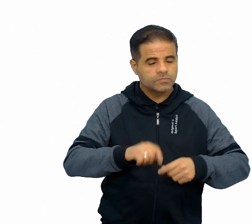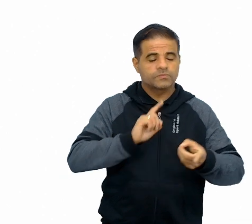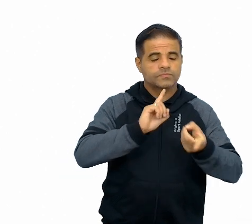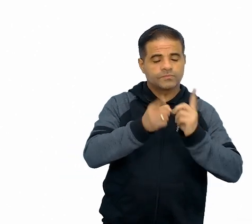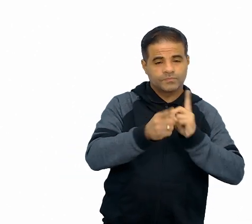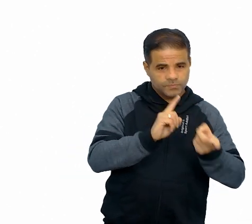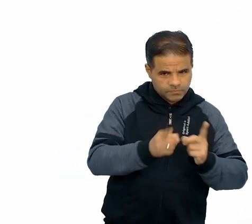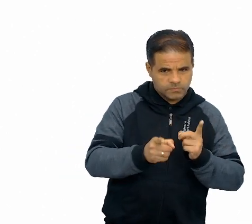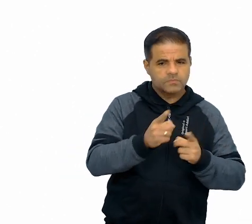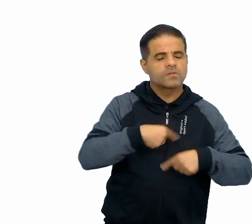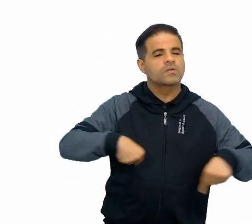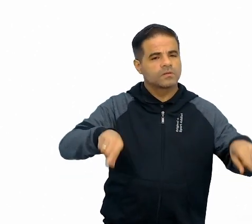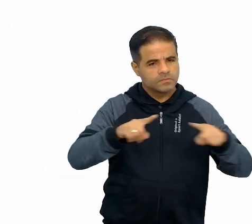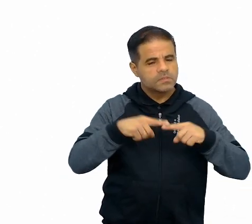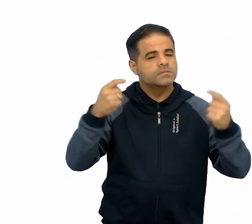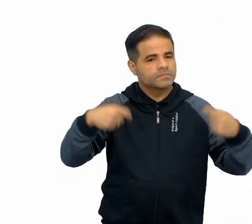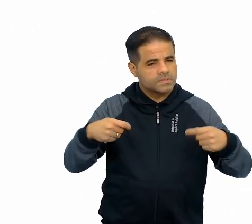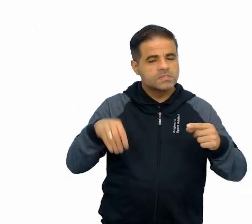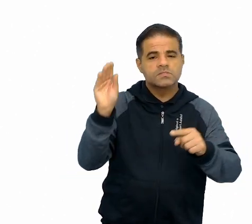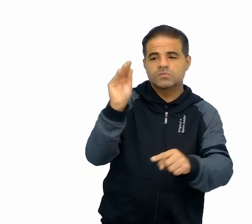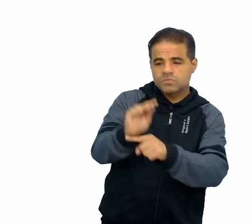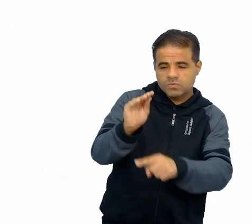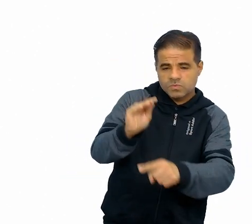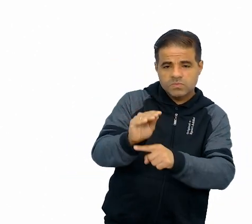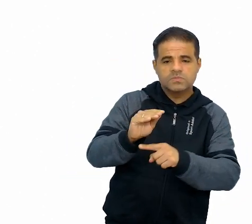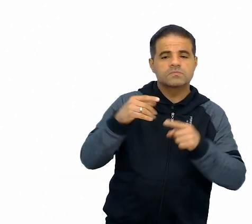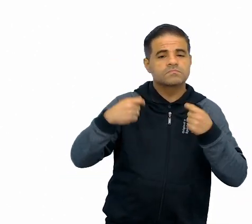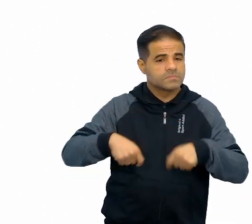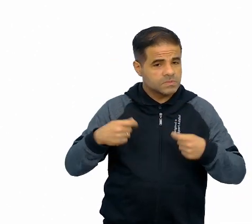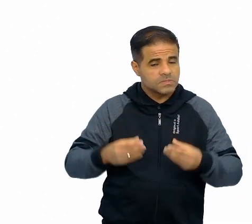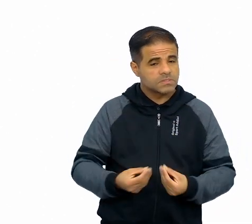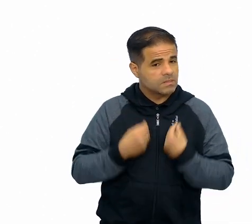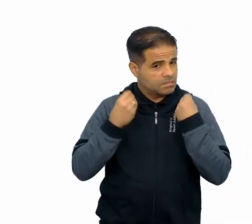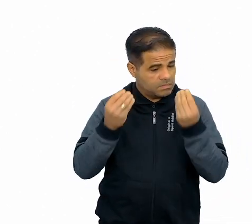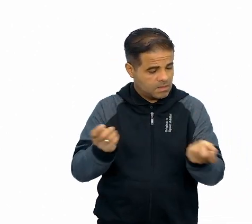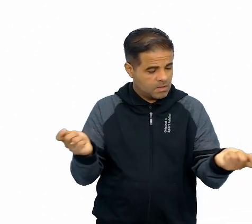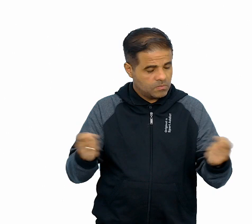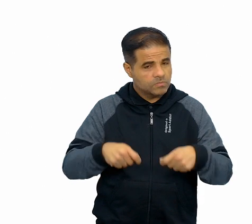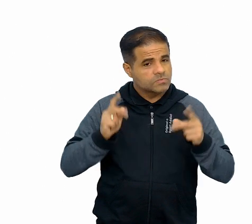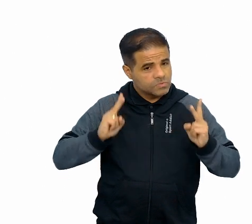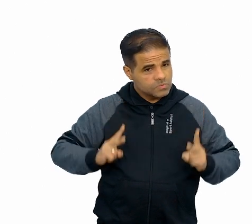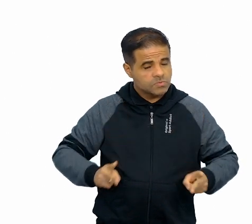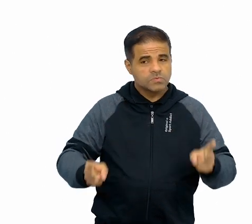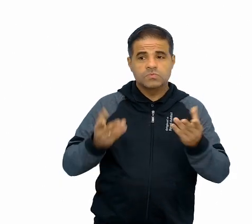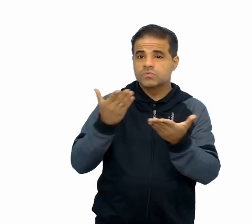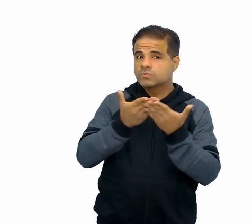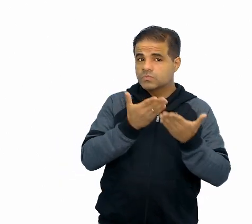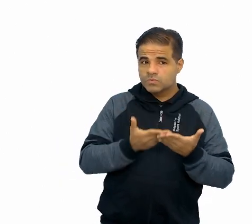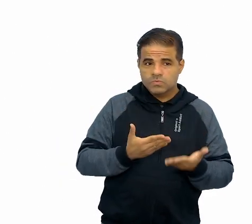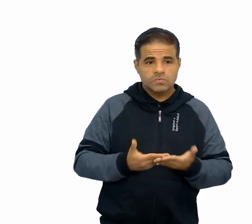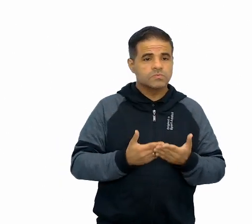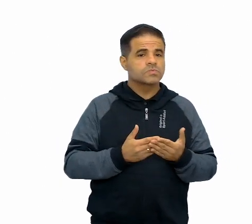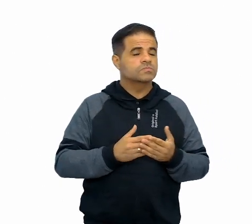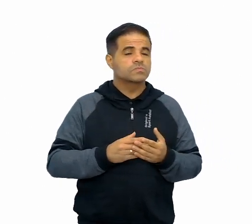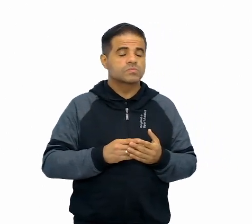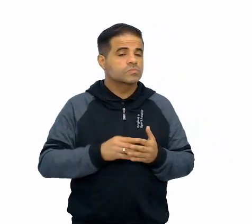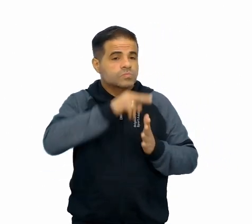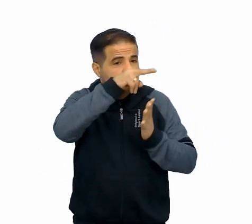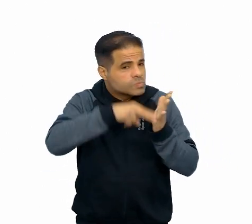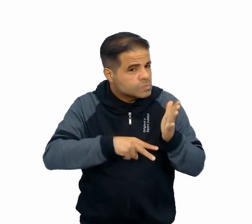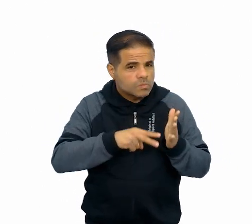didáticas que nós precisamos cuidar, elas deem condição tanto para aqueles estudantes que ainda não